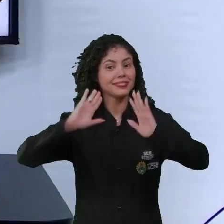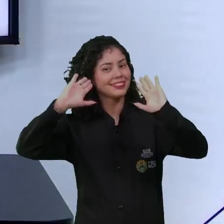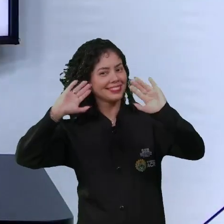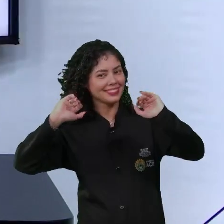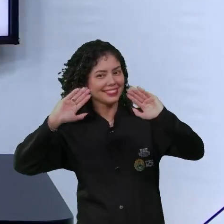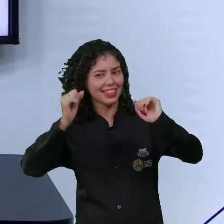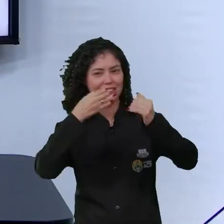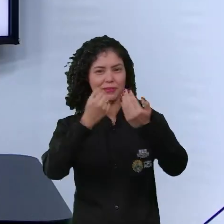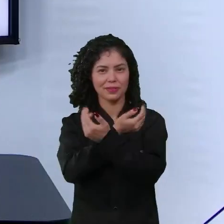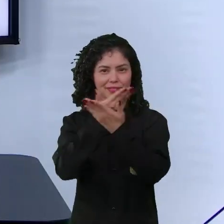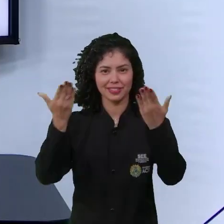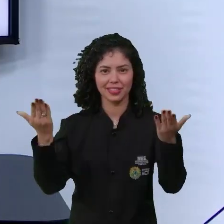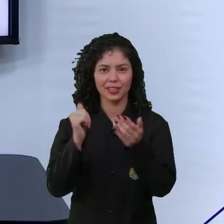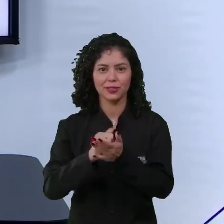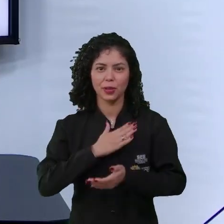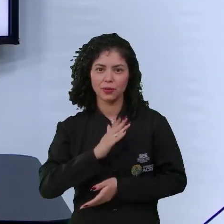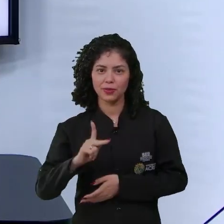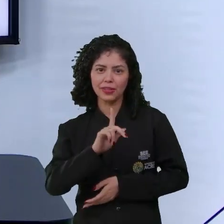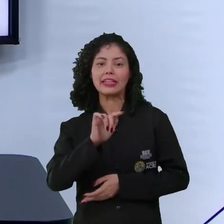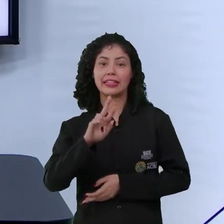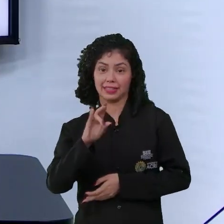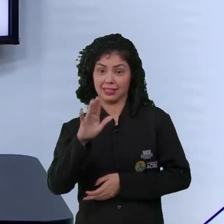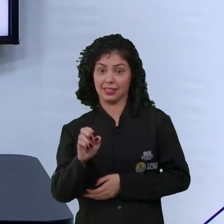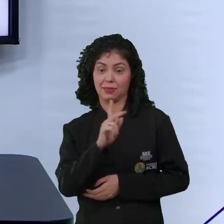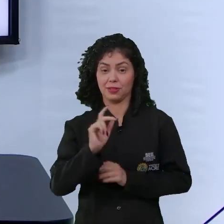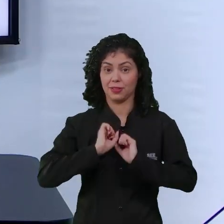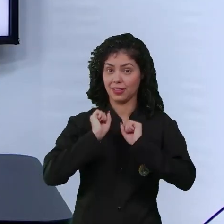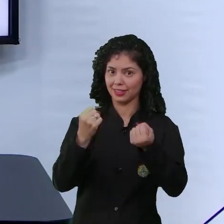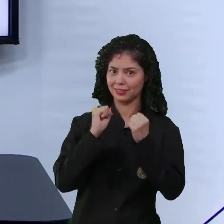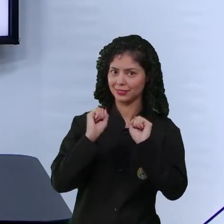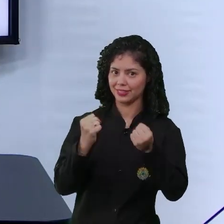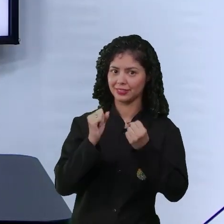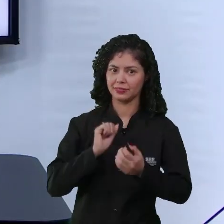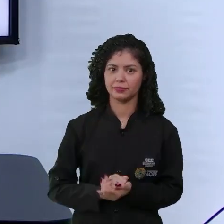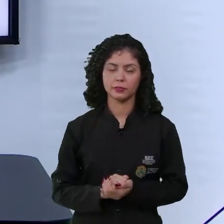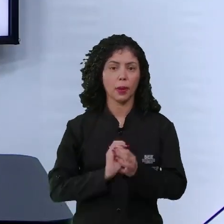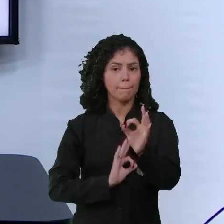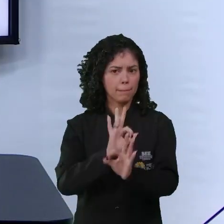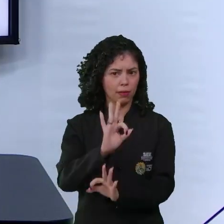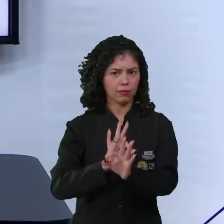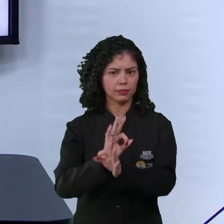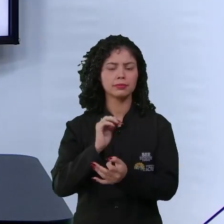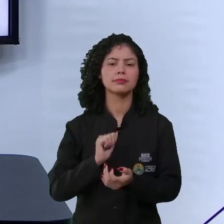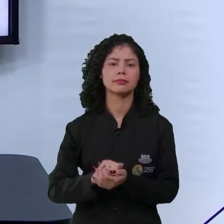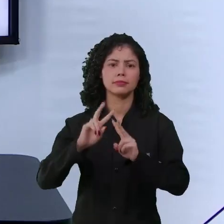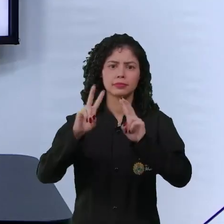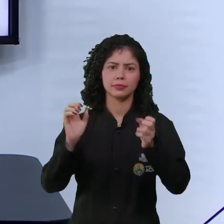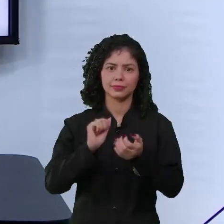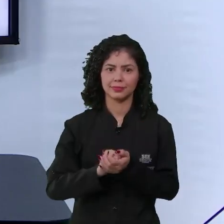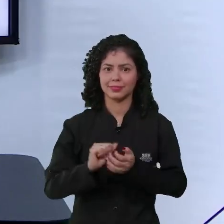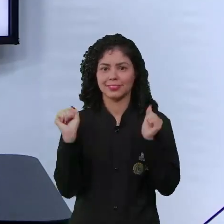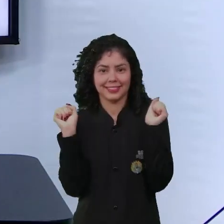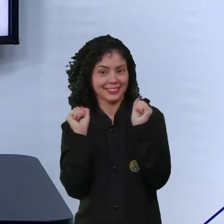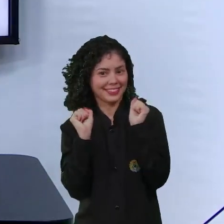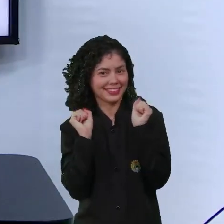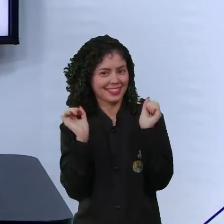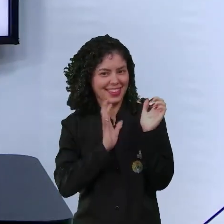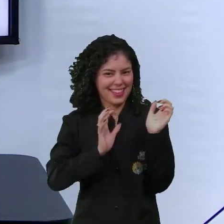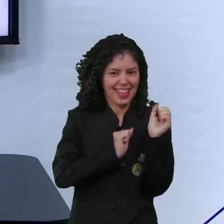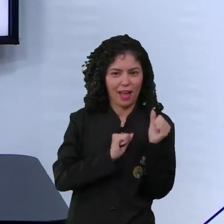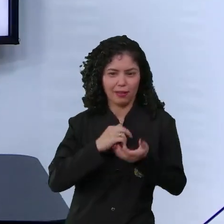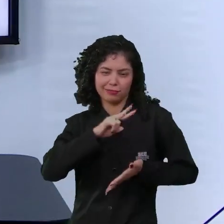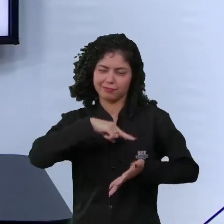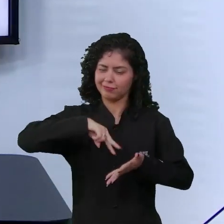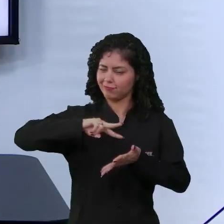E aí, tudo bem com vocês? Eu sou André Vasconcelos, professor de Educação Física, pronto para abordar meu assunto favorito. Vamos